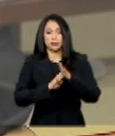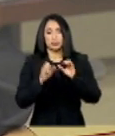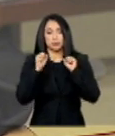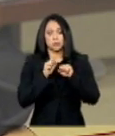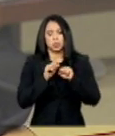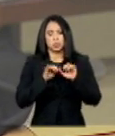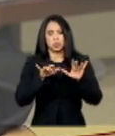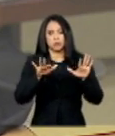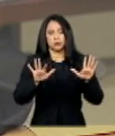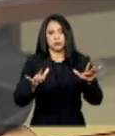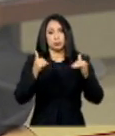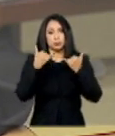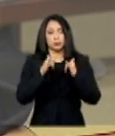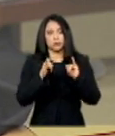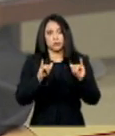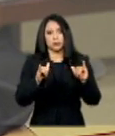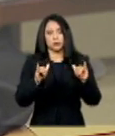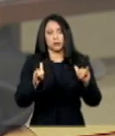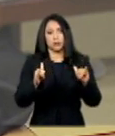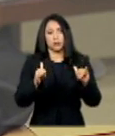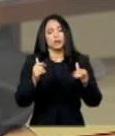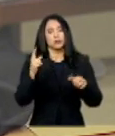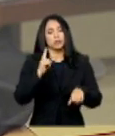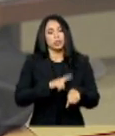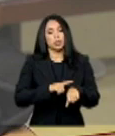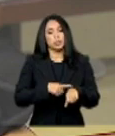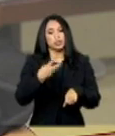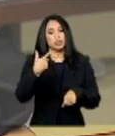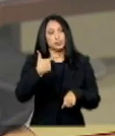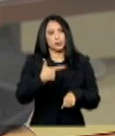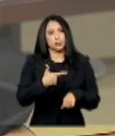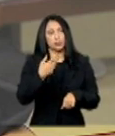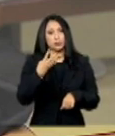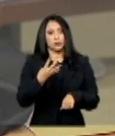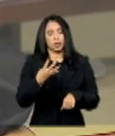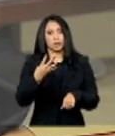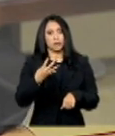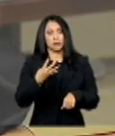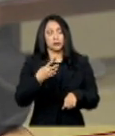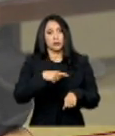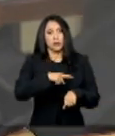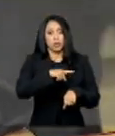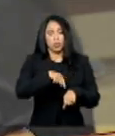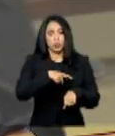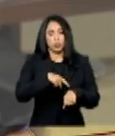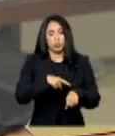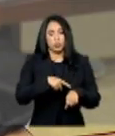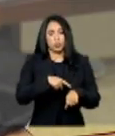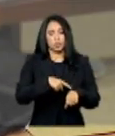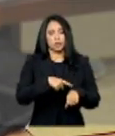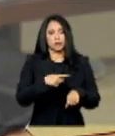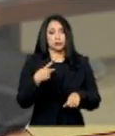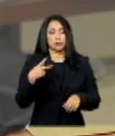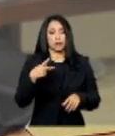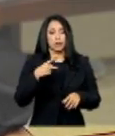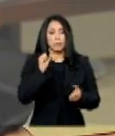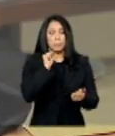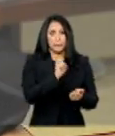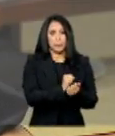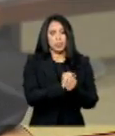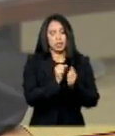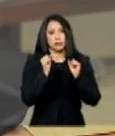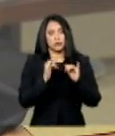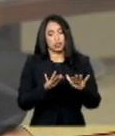e restabelecer o fornecimento o prazo de 24h corte bem como vetou a confiança da taxa de religação